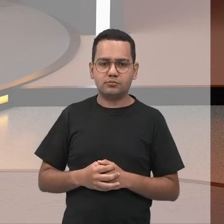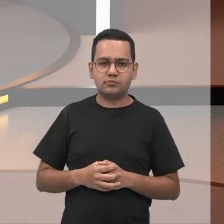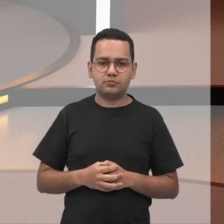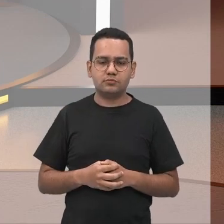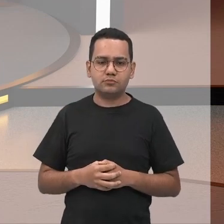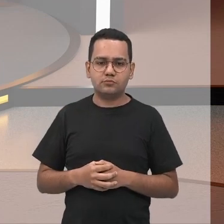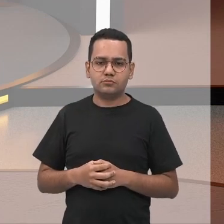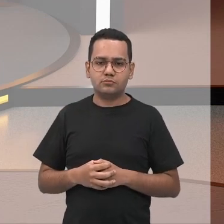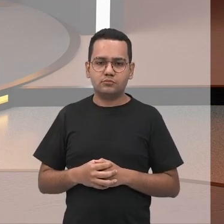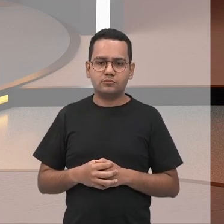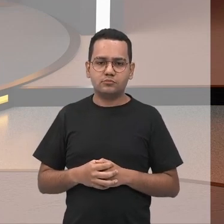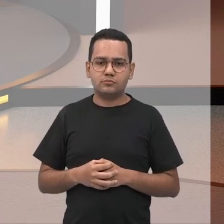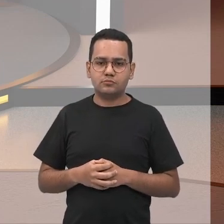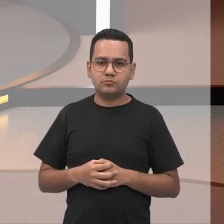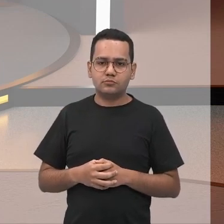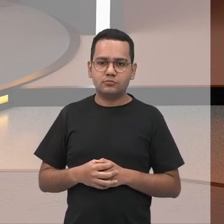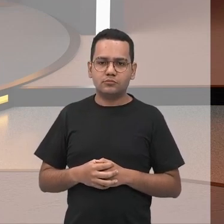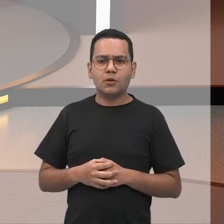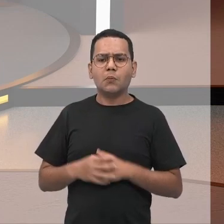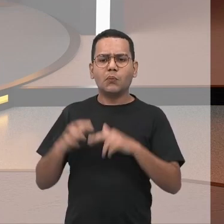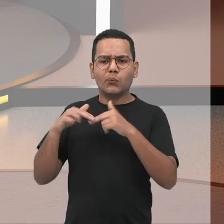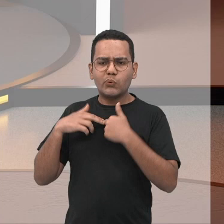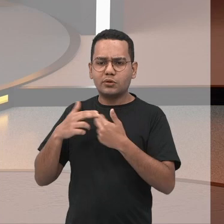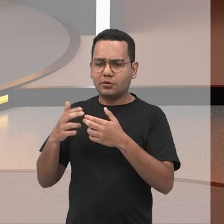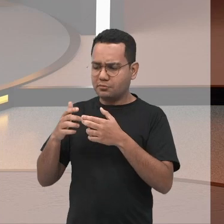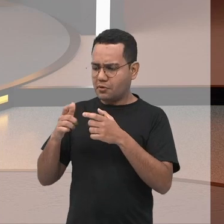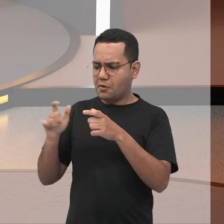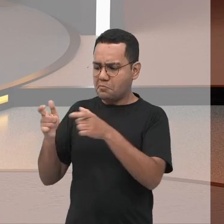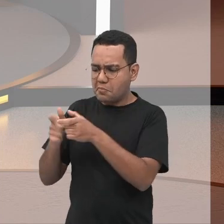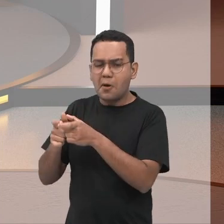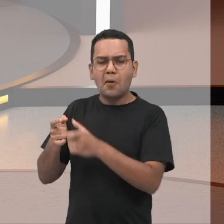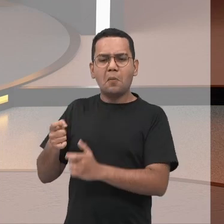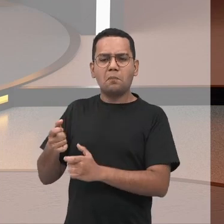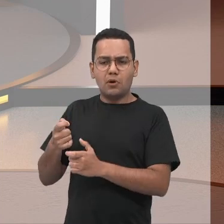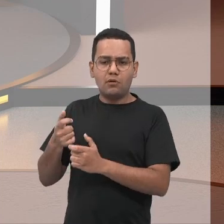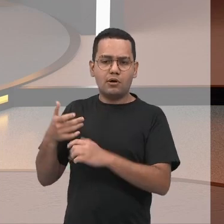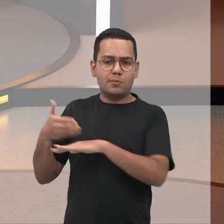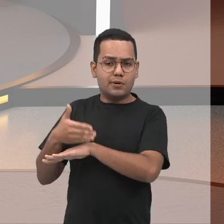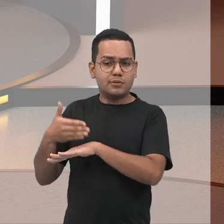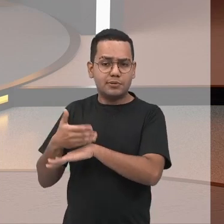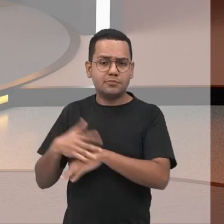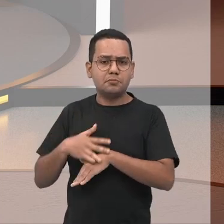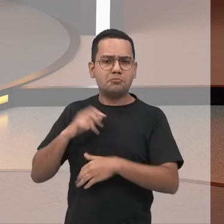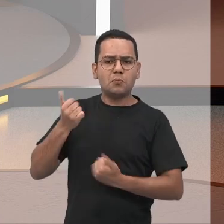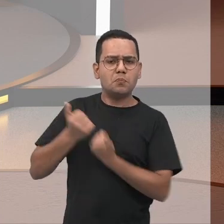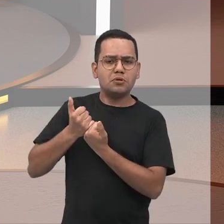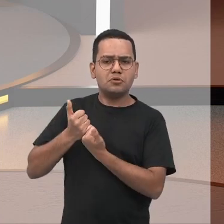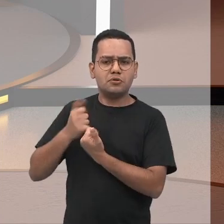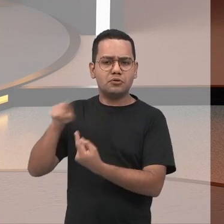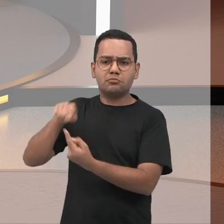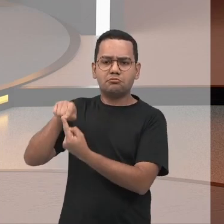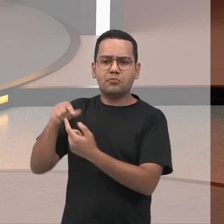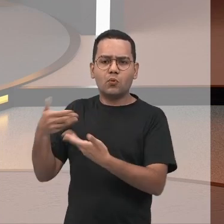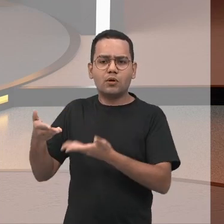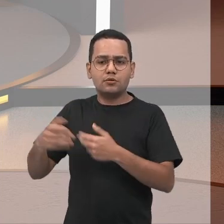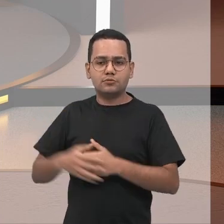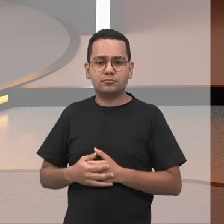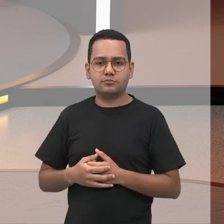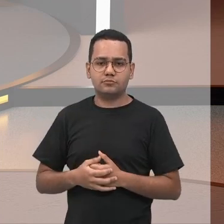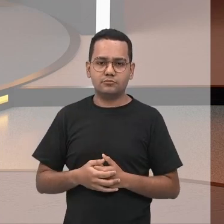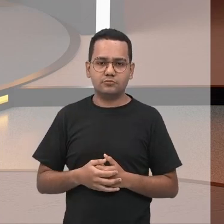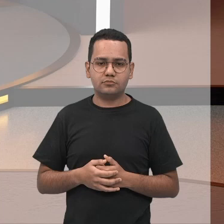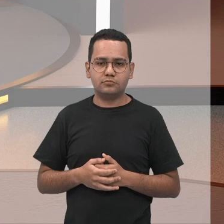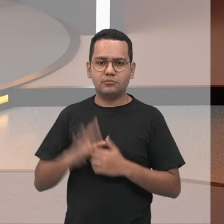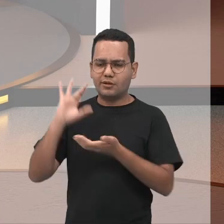uma pequena representação na Assembleia. O que ele defendia? Defendia a efetiva independência do Brasil,